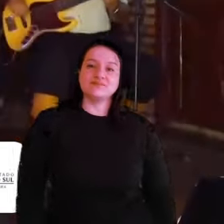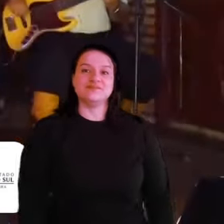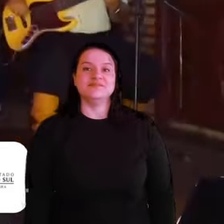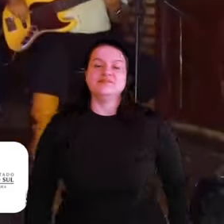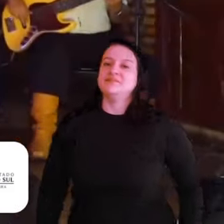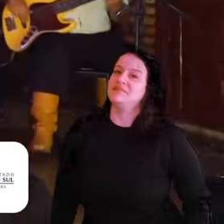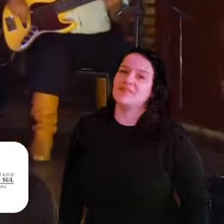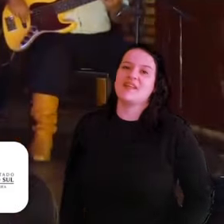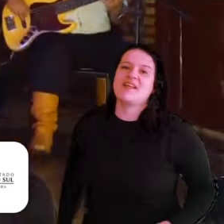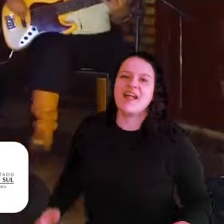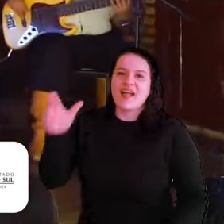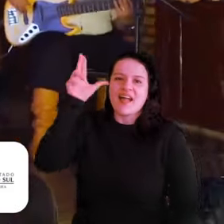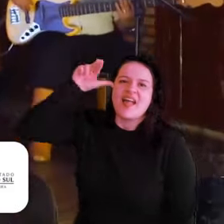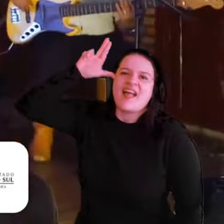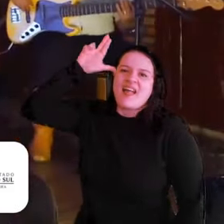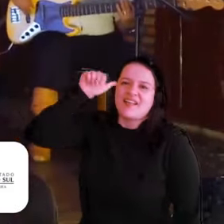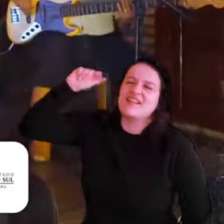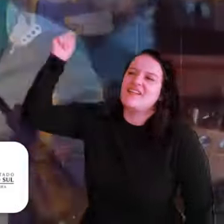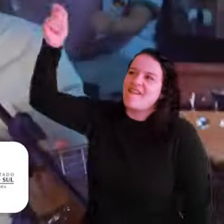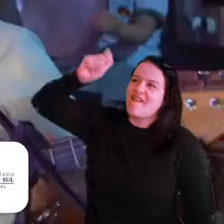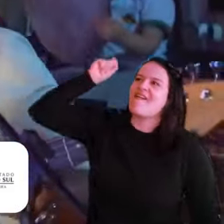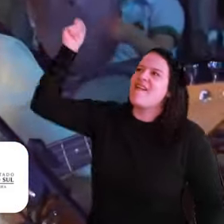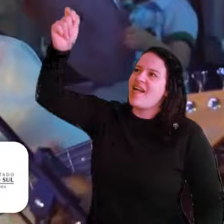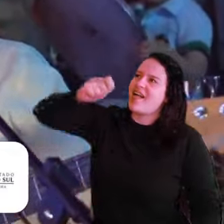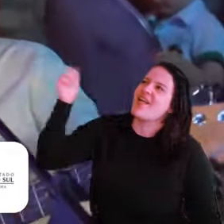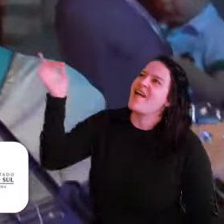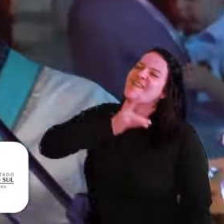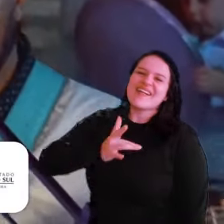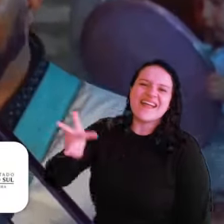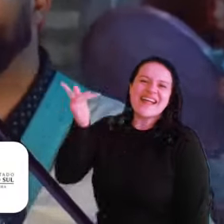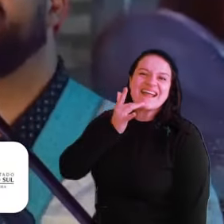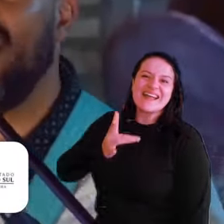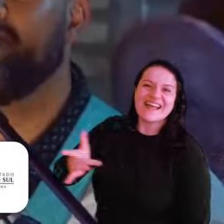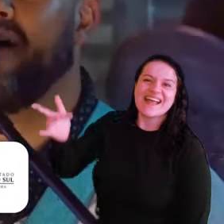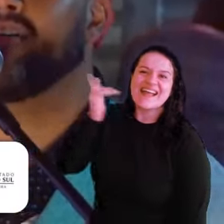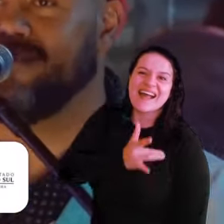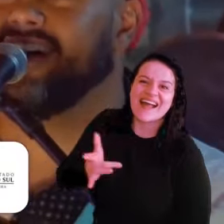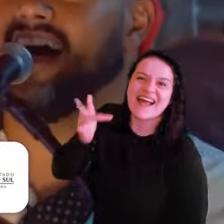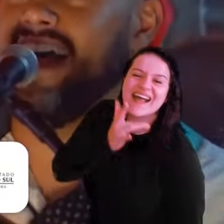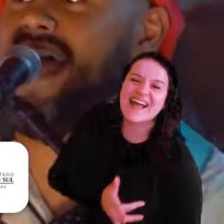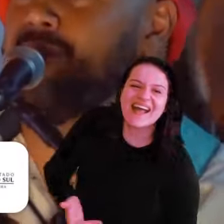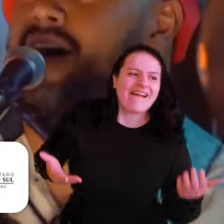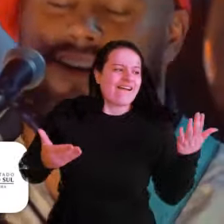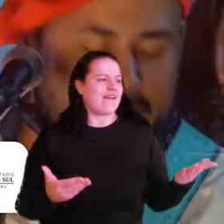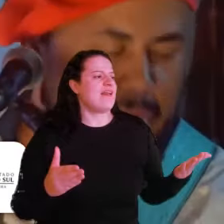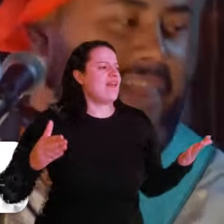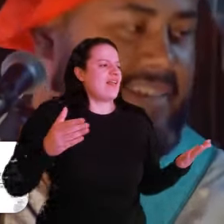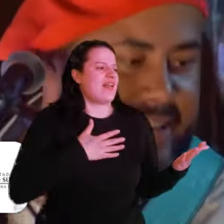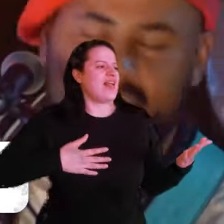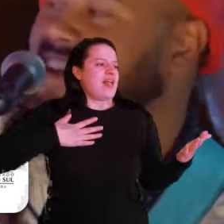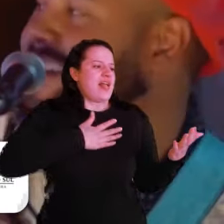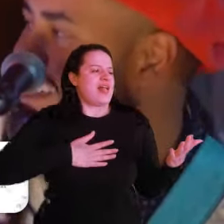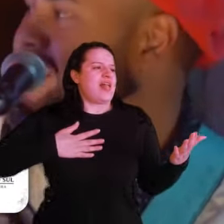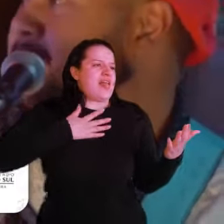Aí, Levi, vai pra você! Cavalo roda em China e o fandango de galpão. Ai, de bom, ai, de bom! É tu